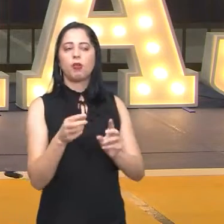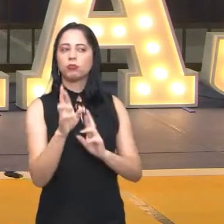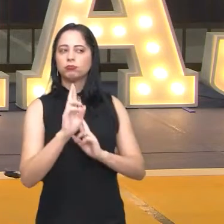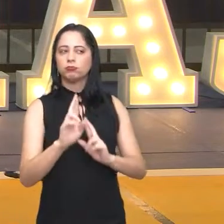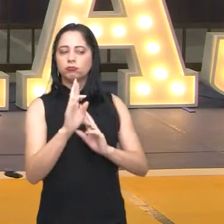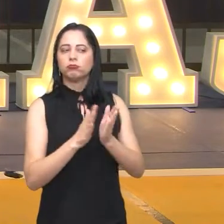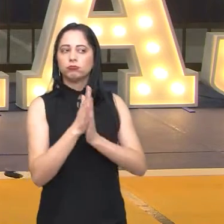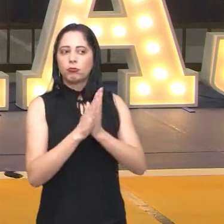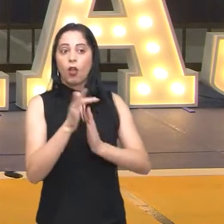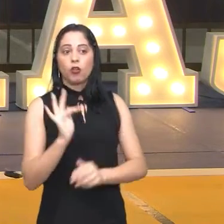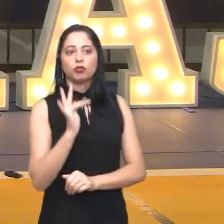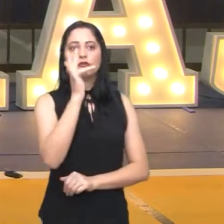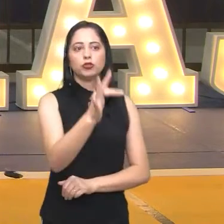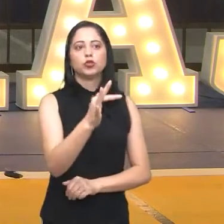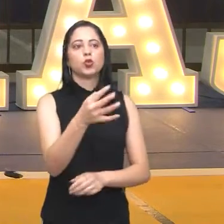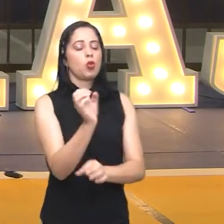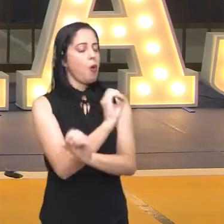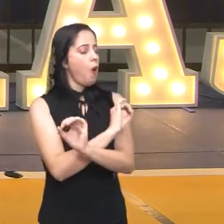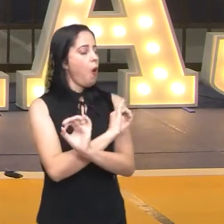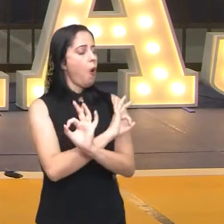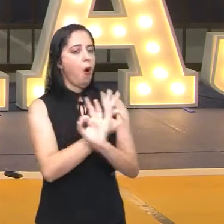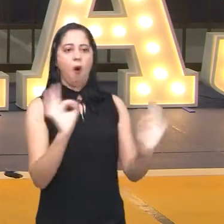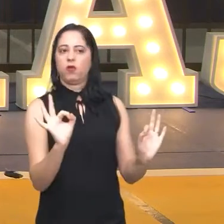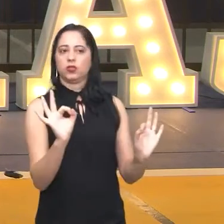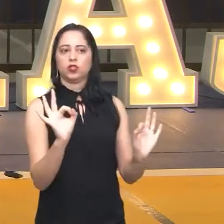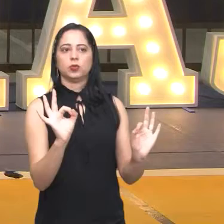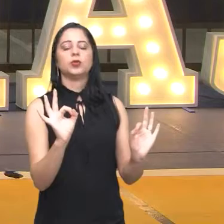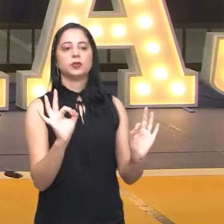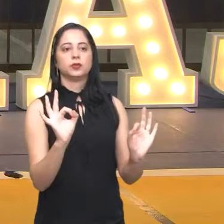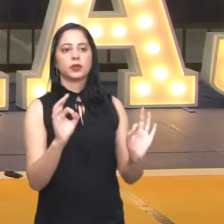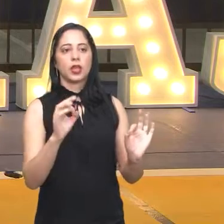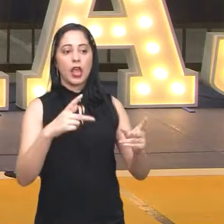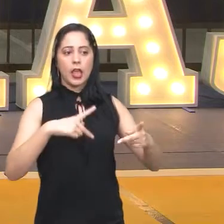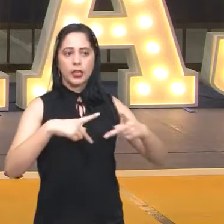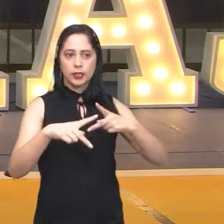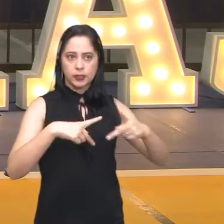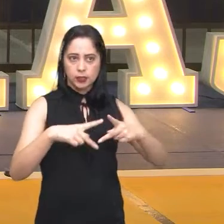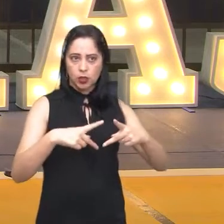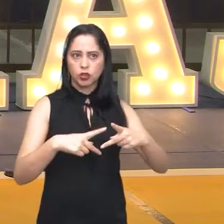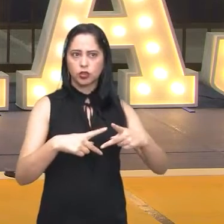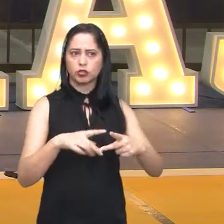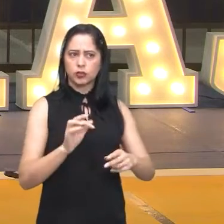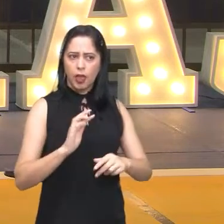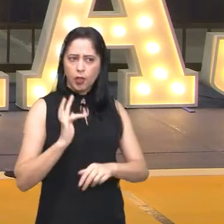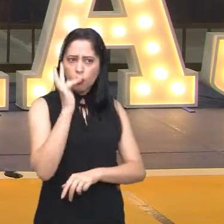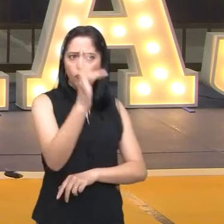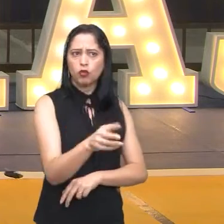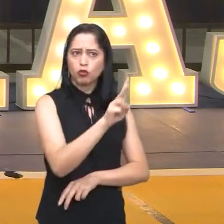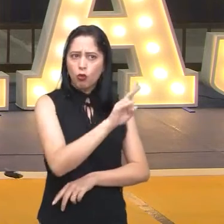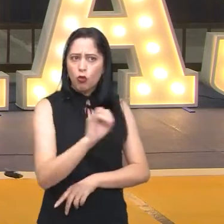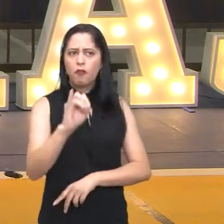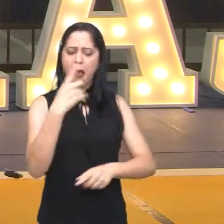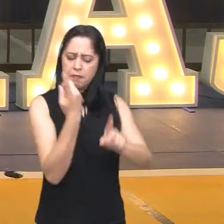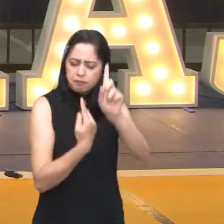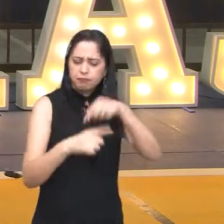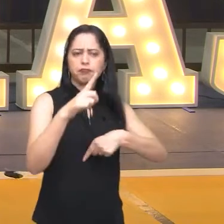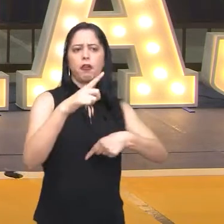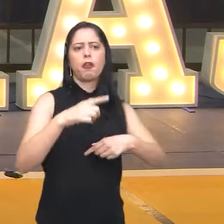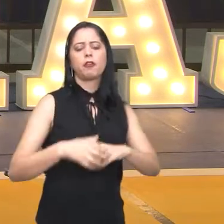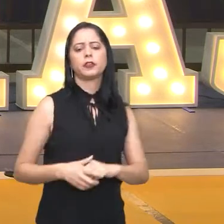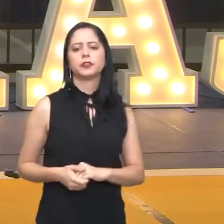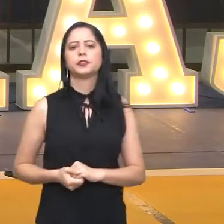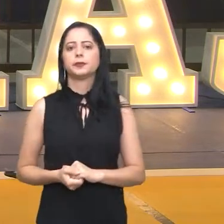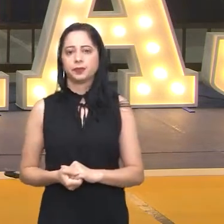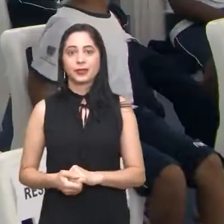uma perspectiva de futuro muito animadora e a cidade vai ganhar muito nos anos que estão por vir com a participação da Fundas na